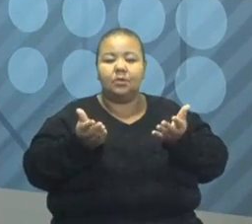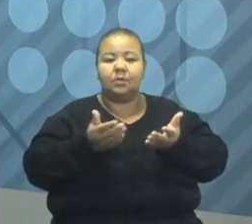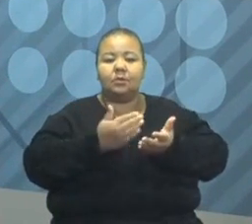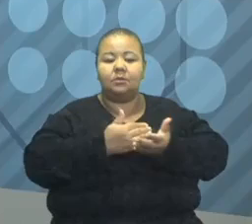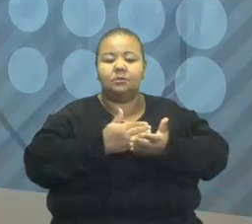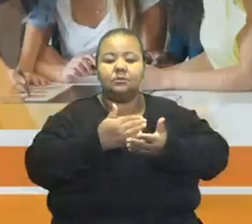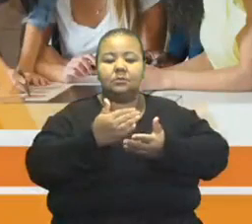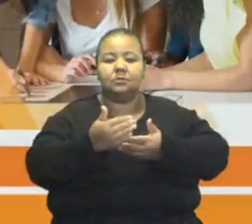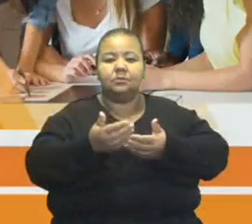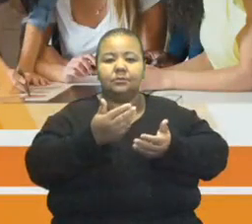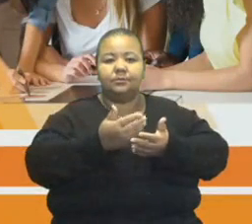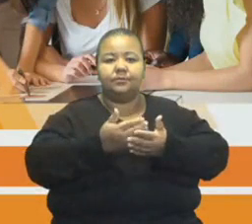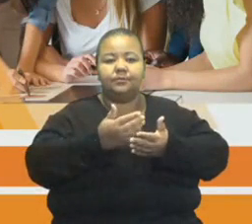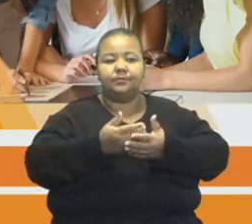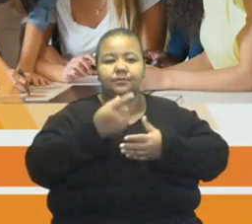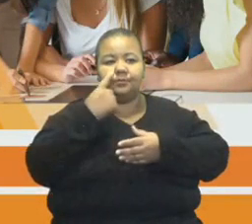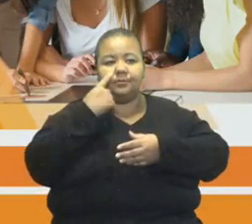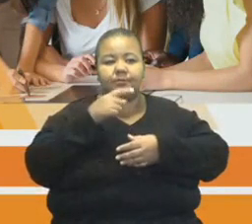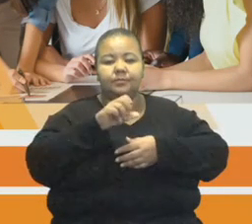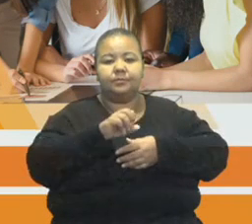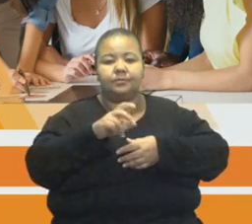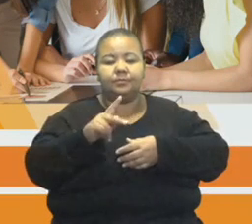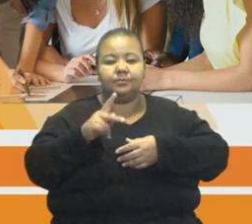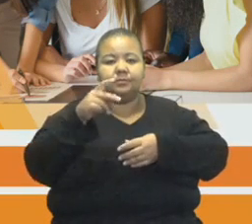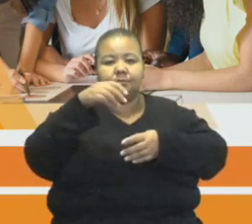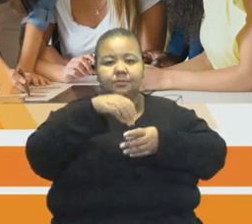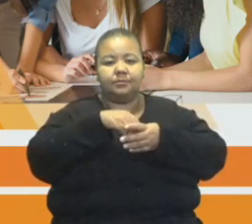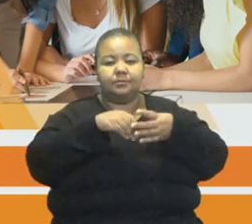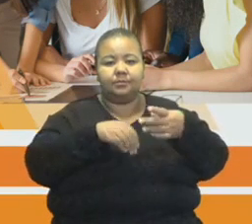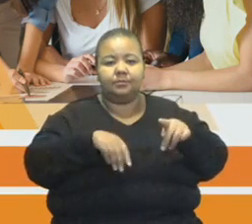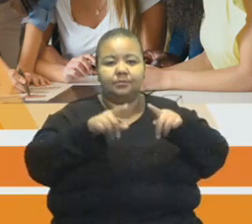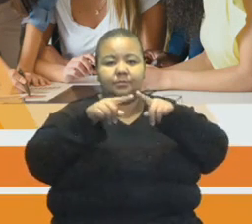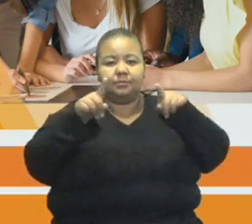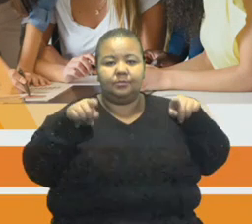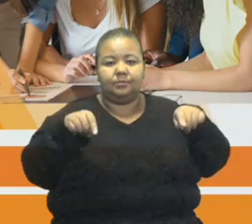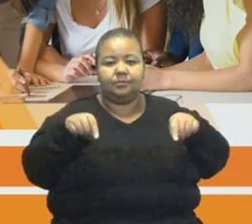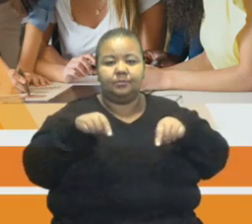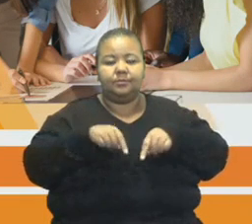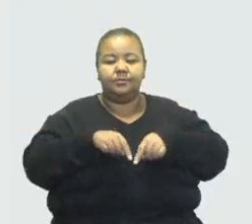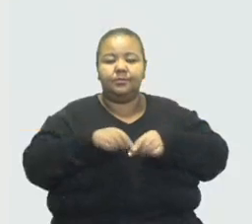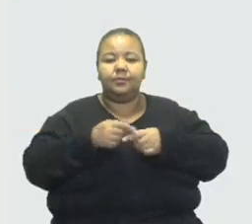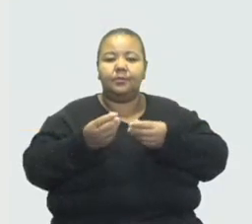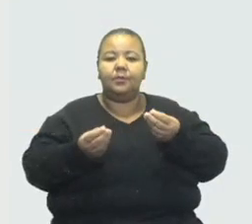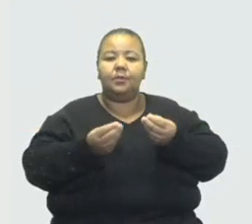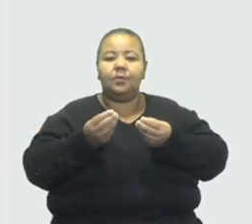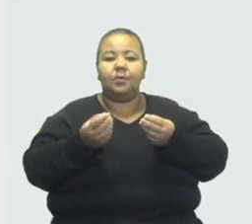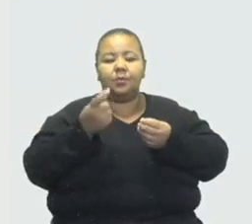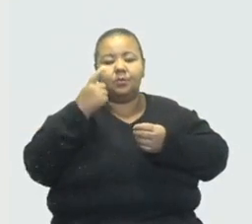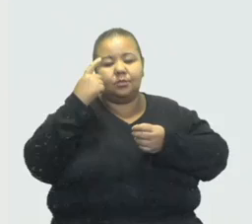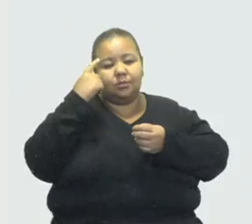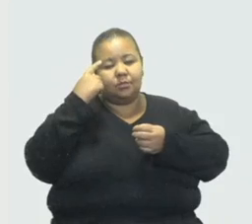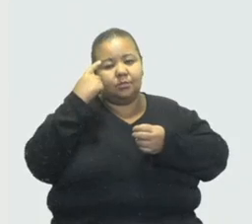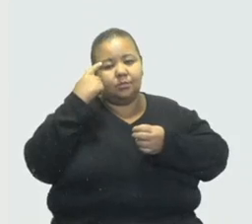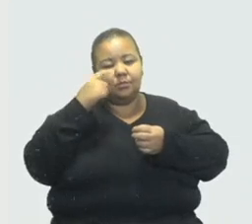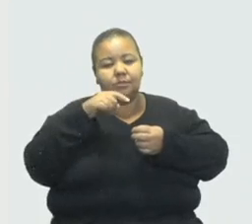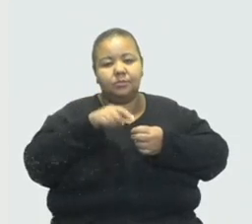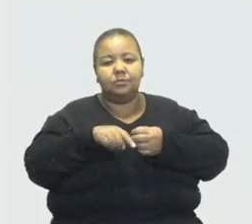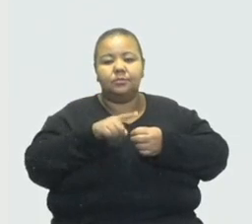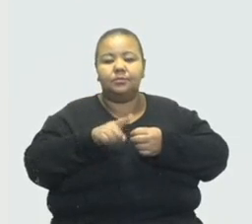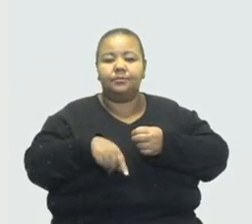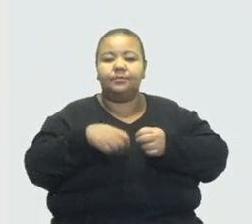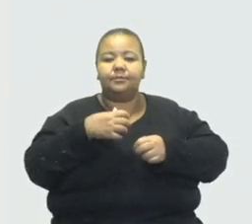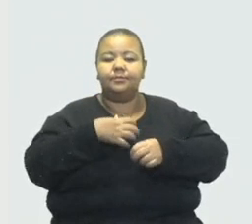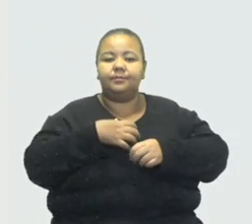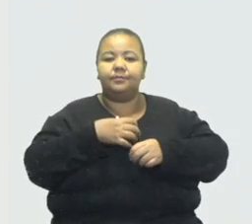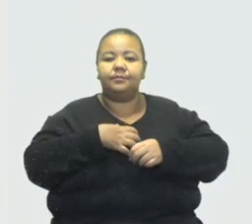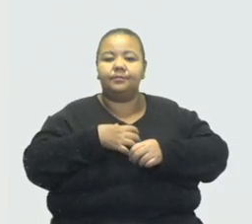continuidade ao nosso estudo, veremos uma situação, um problema envolvendo matrizes. Quando nós pensamos em algumas situações,